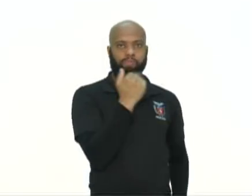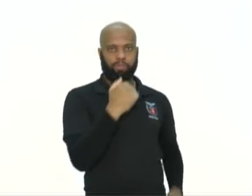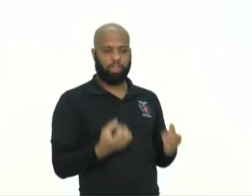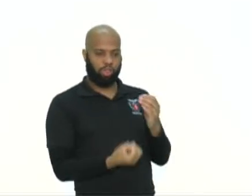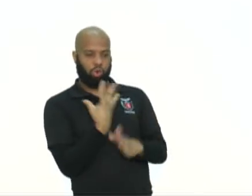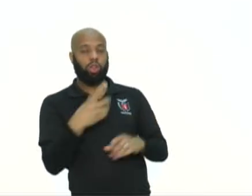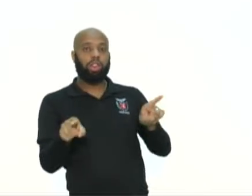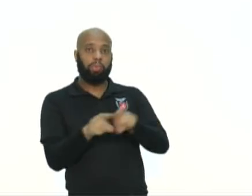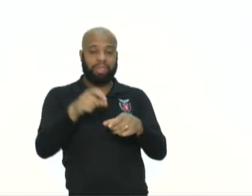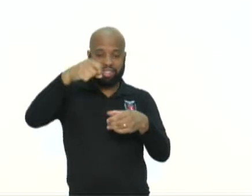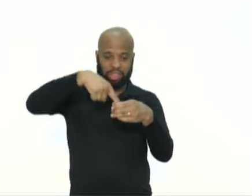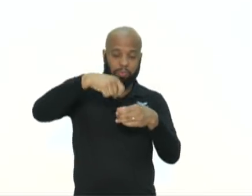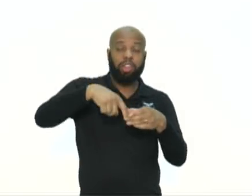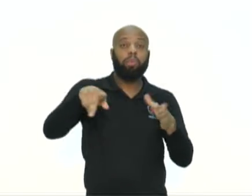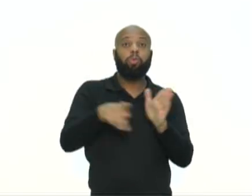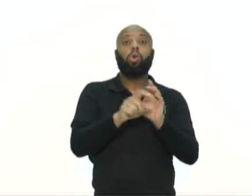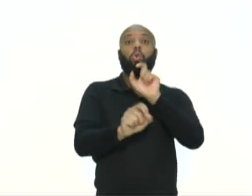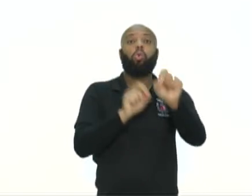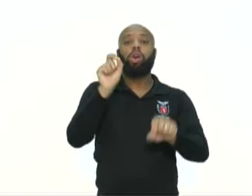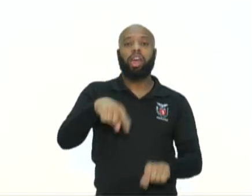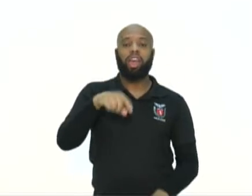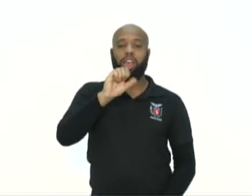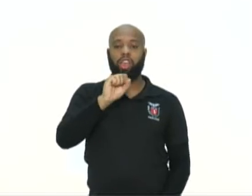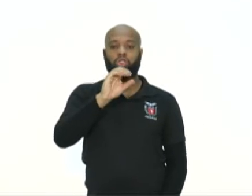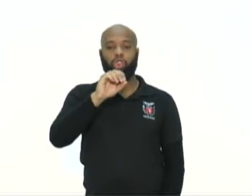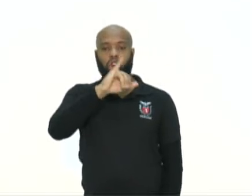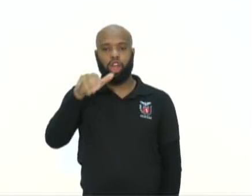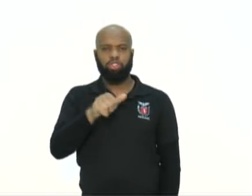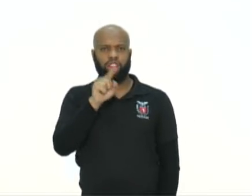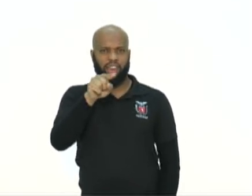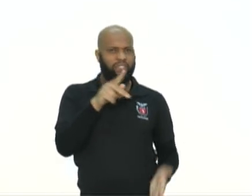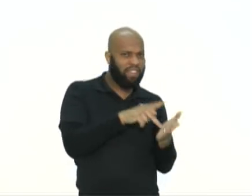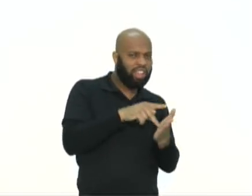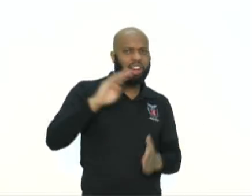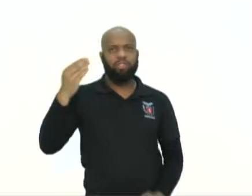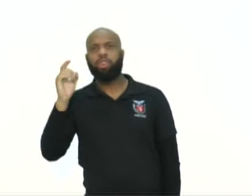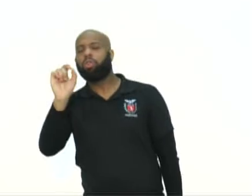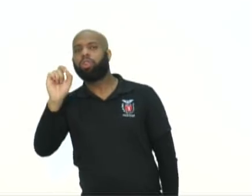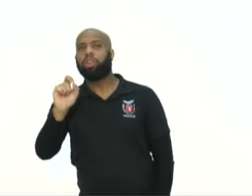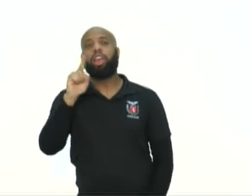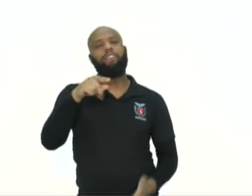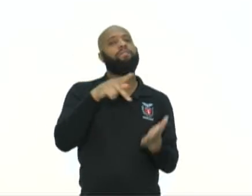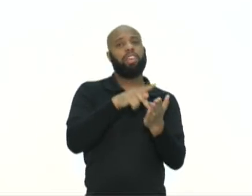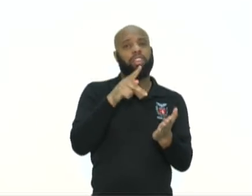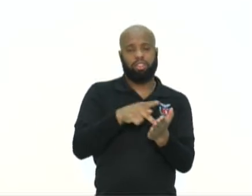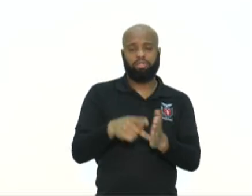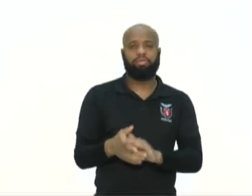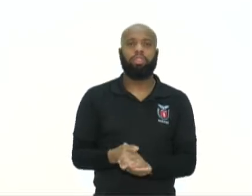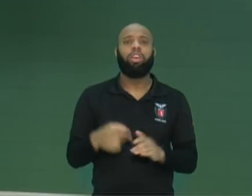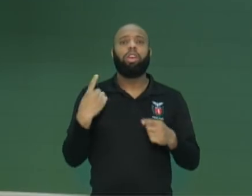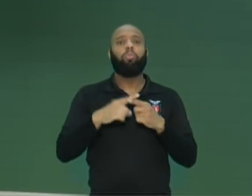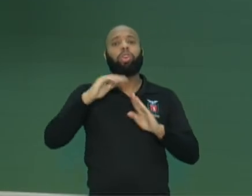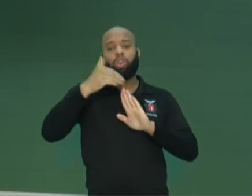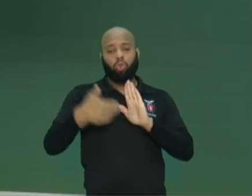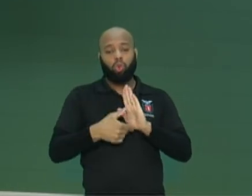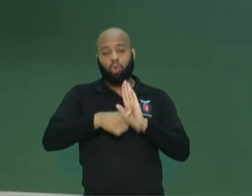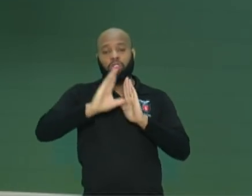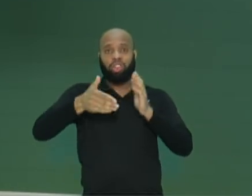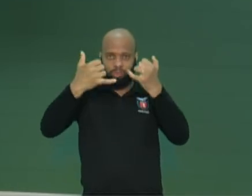de sementes de soja. Essa afirmação é verdadeira ou falsa? Verdadeira. Tudo isso foi